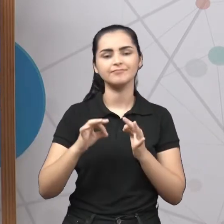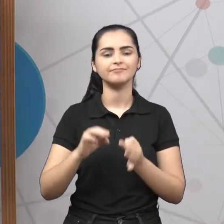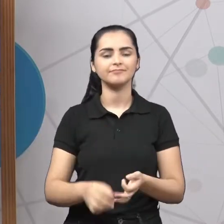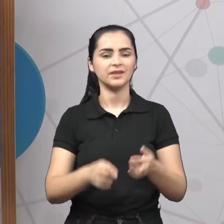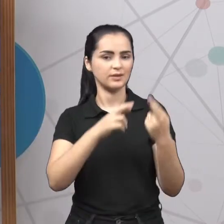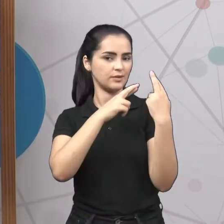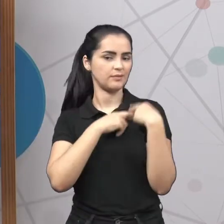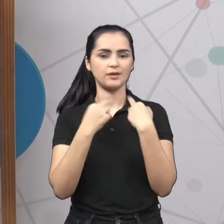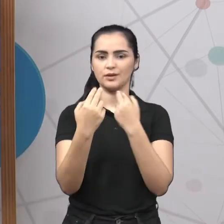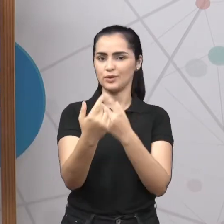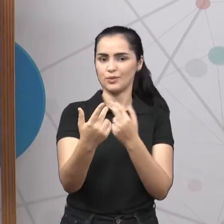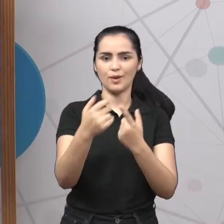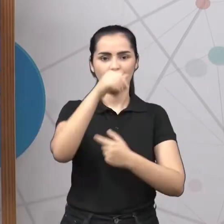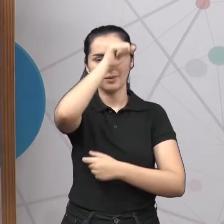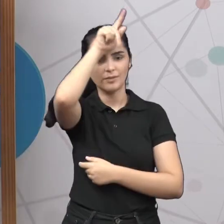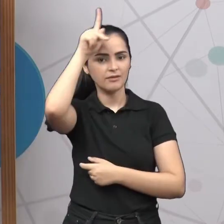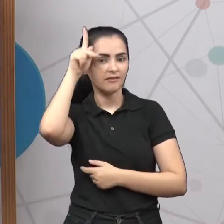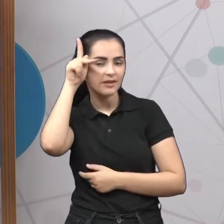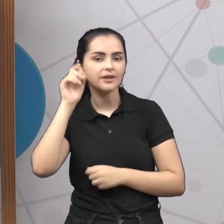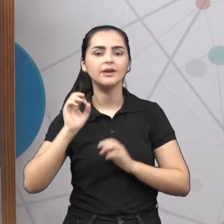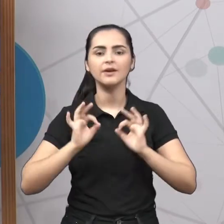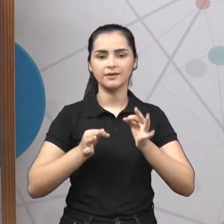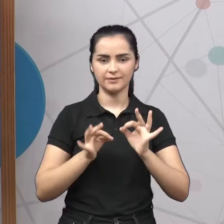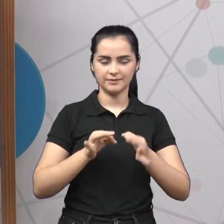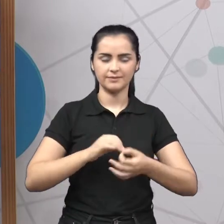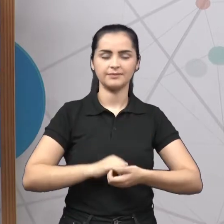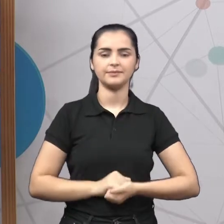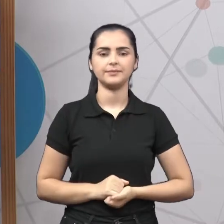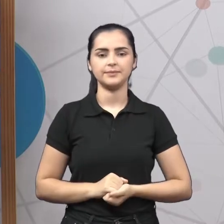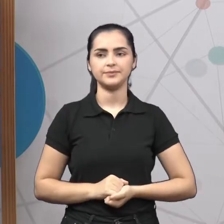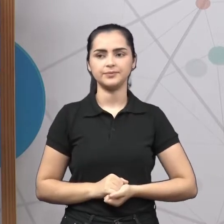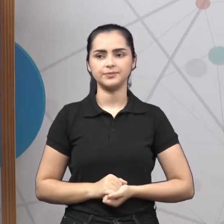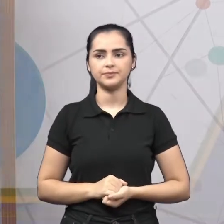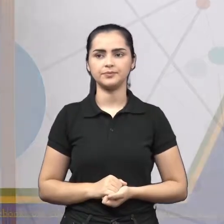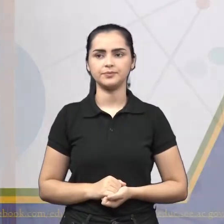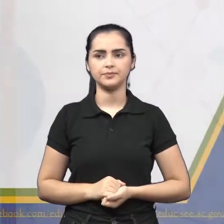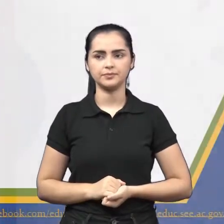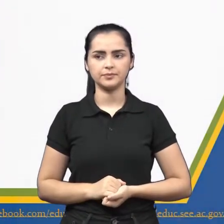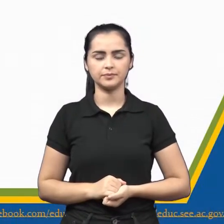se fosse o prefeito. Ok, crianças?